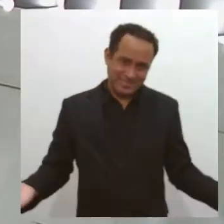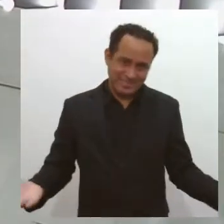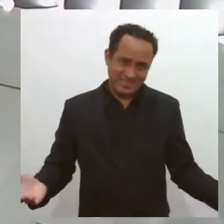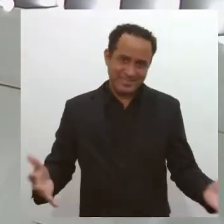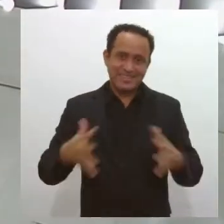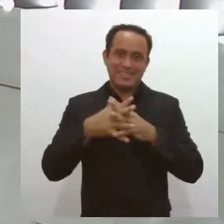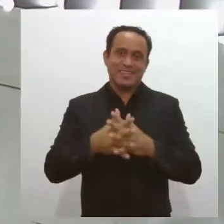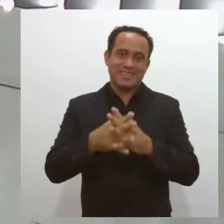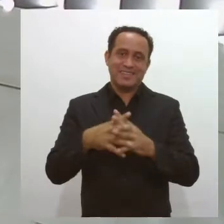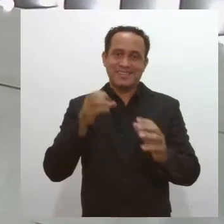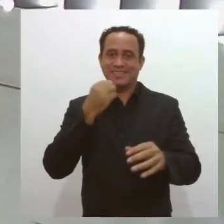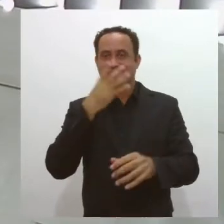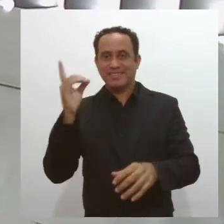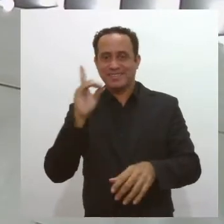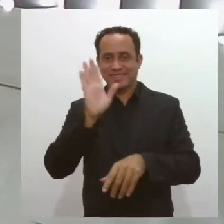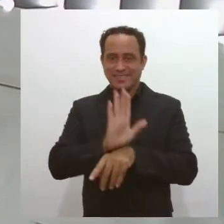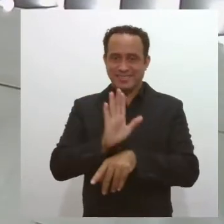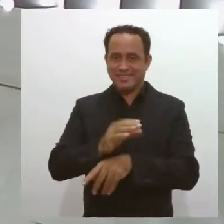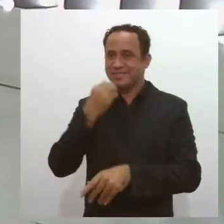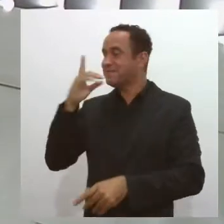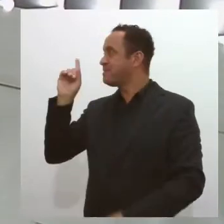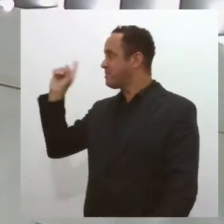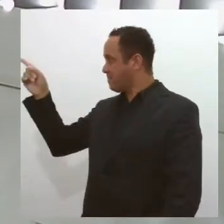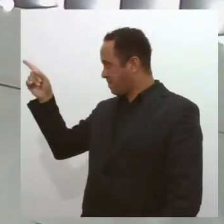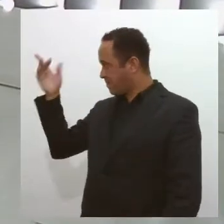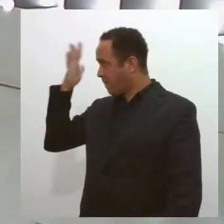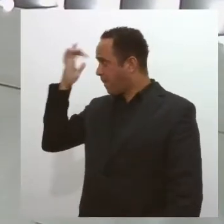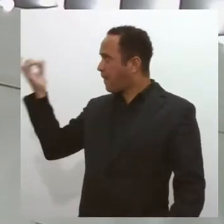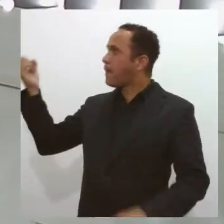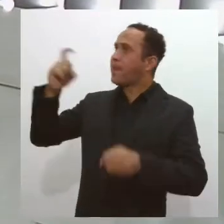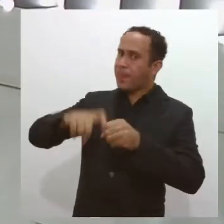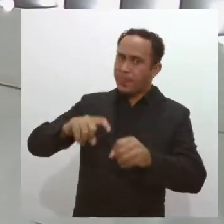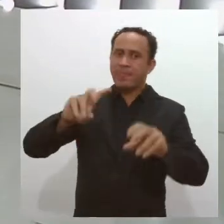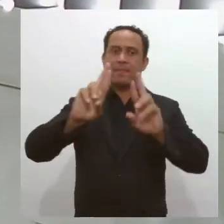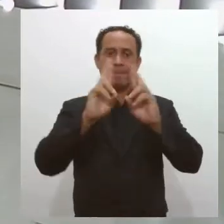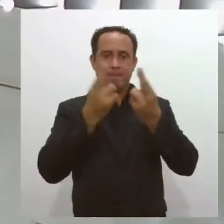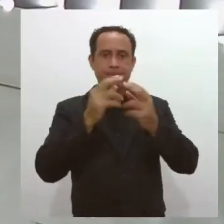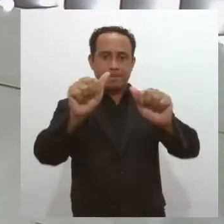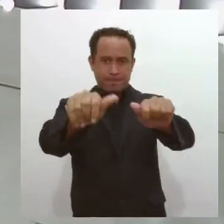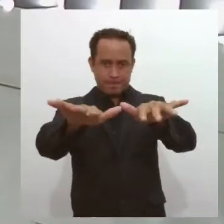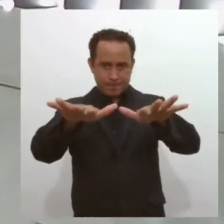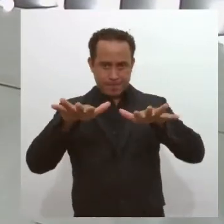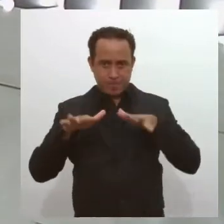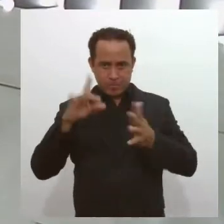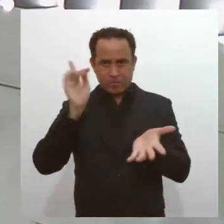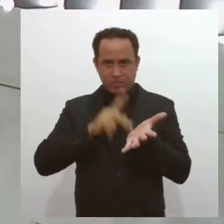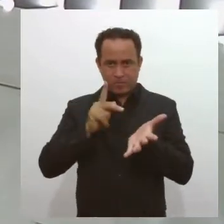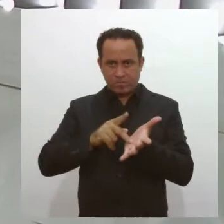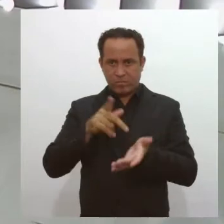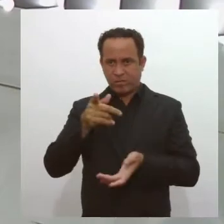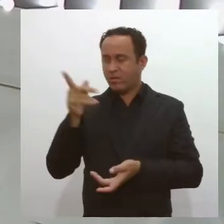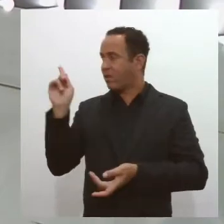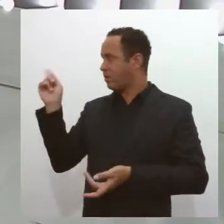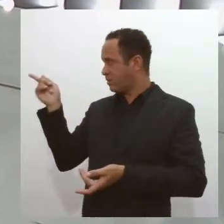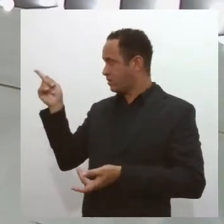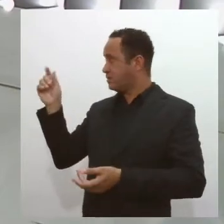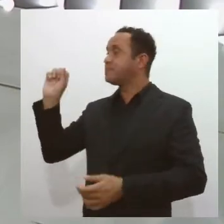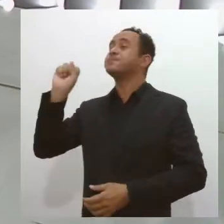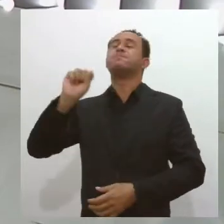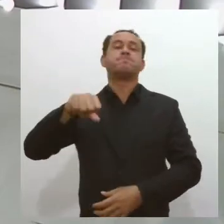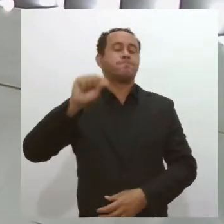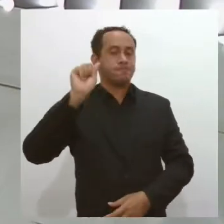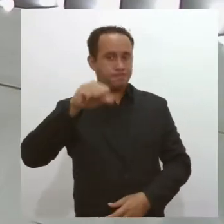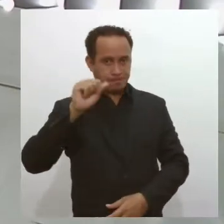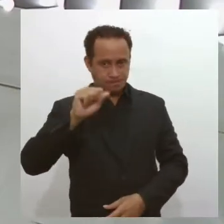boa tarde. Mas boa tarde para você. Amanhã os deputados voltam à Casa Legislativa, Stephanie? Voltam sim,